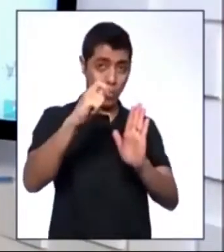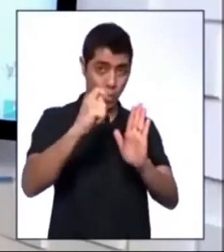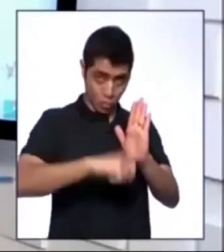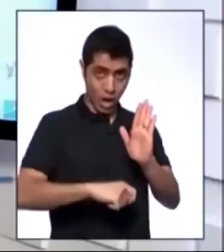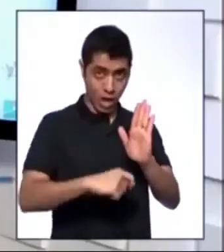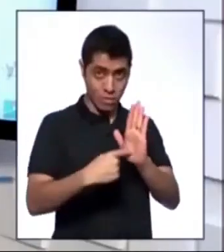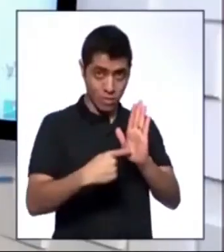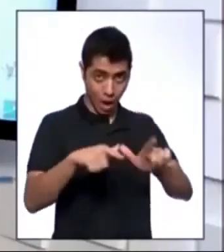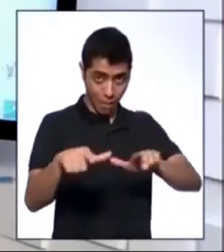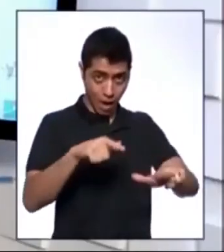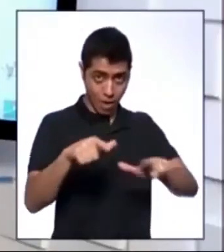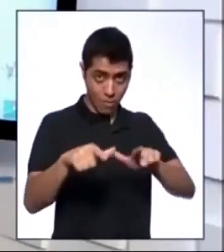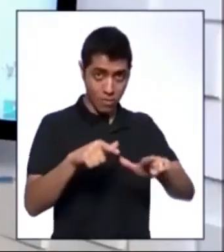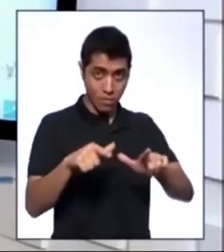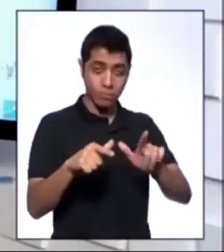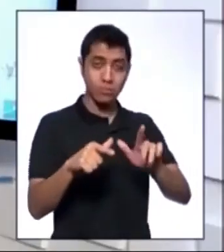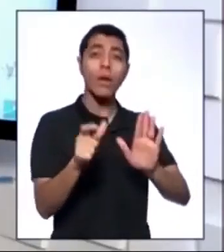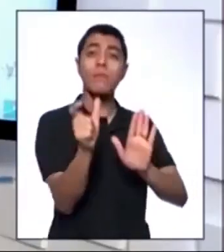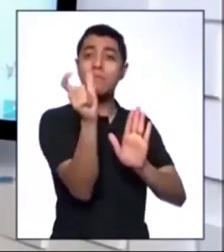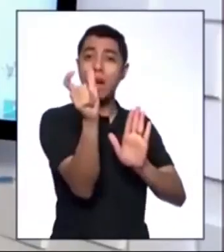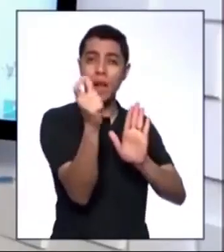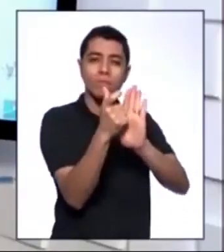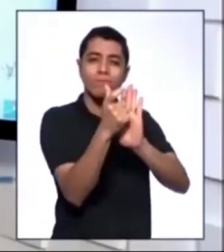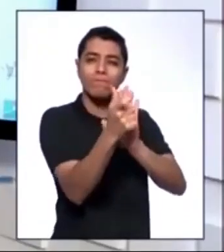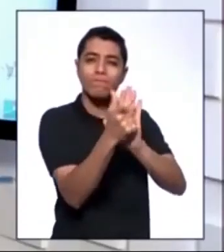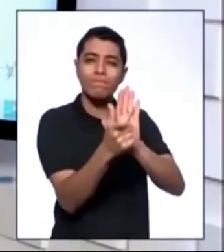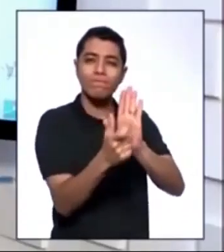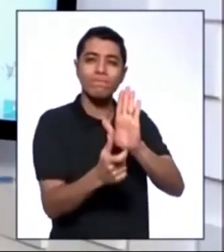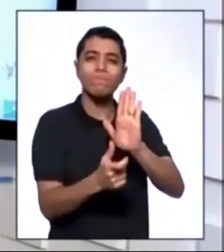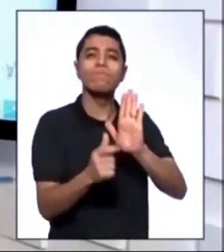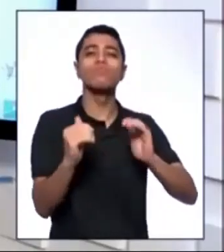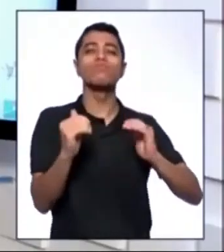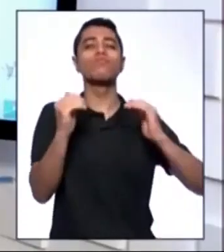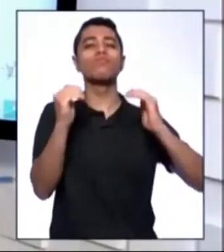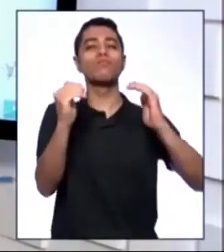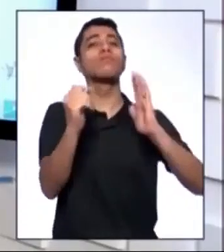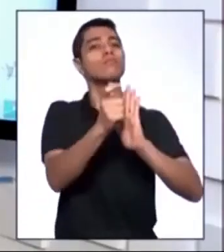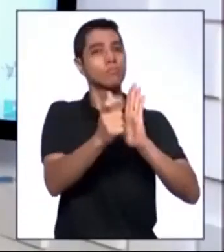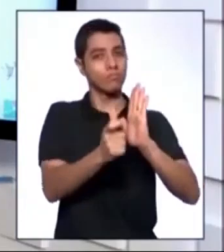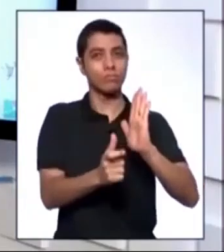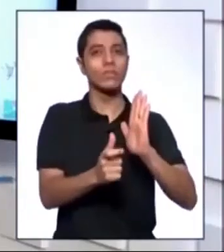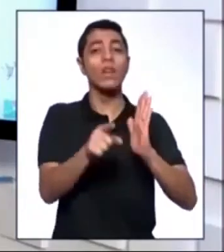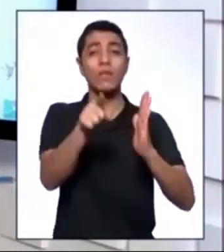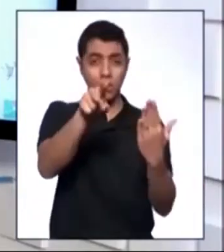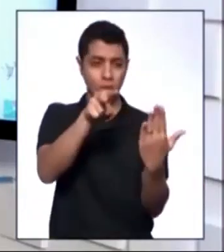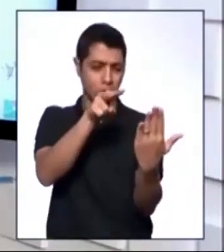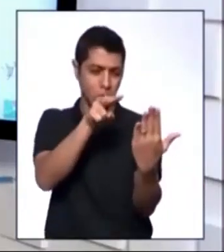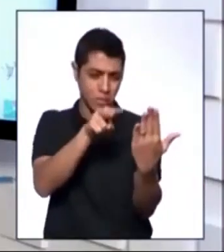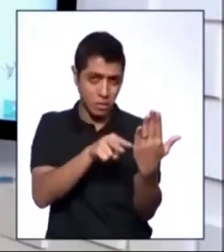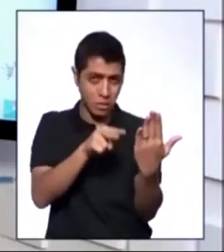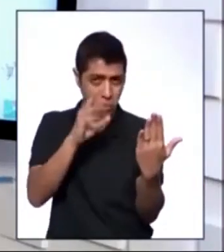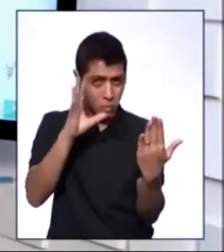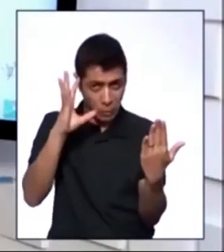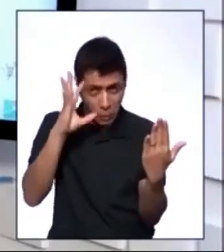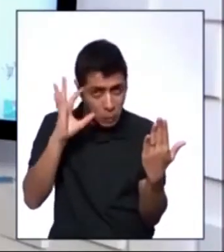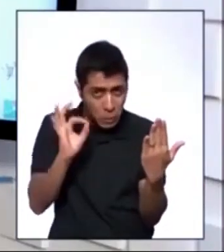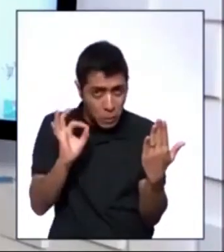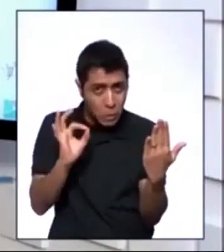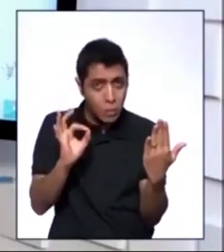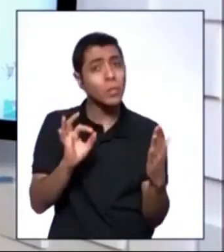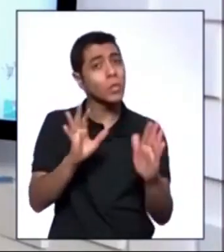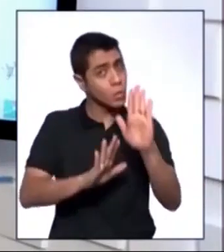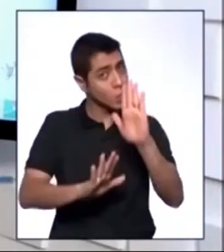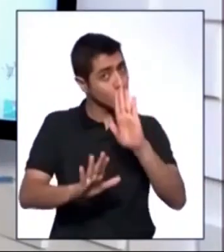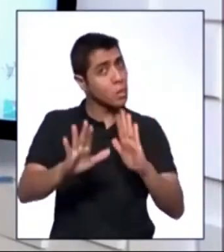culta. E se você não consegue entender tudo que está escrito nesse contrato, você provavelmente vai assinar algo que você